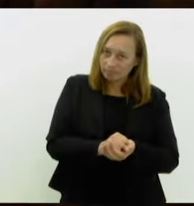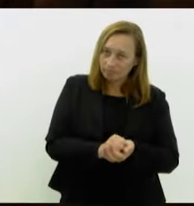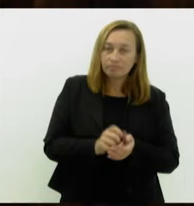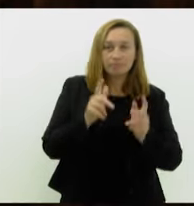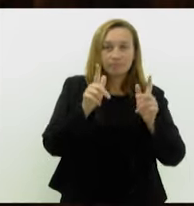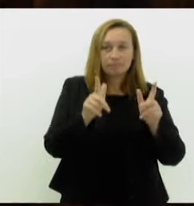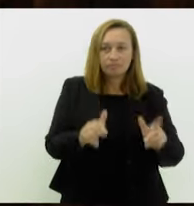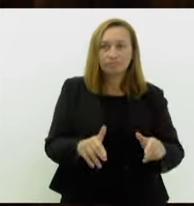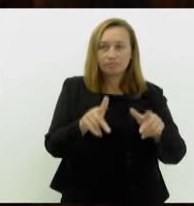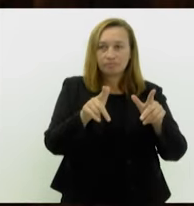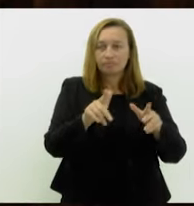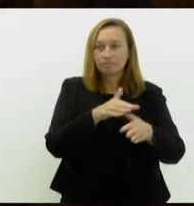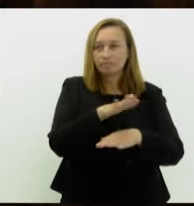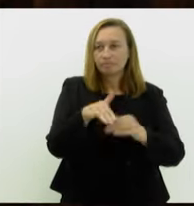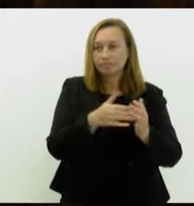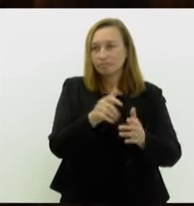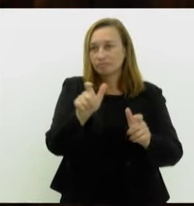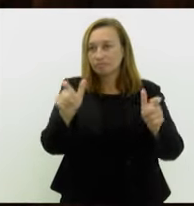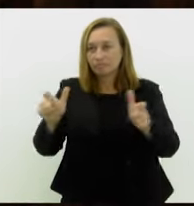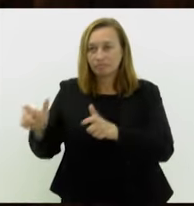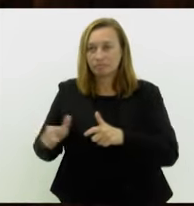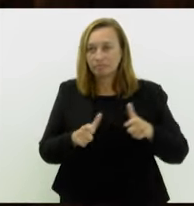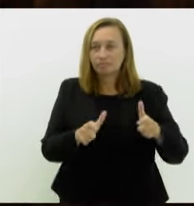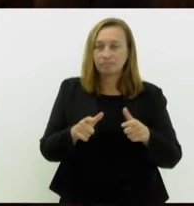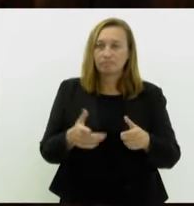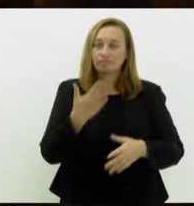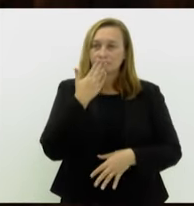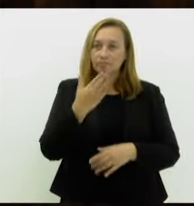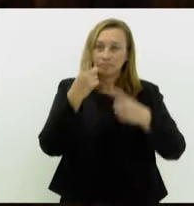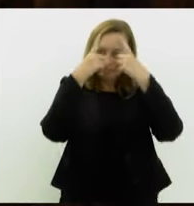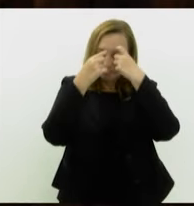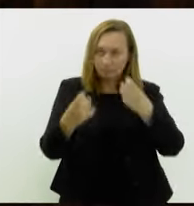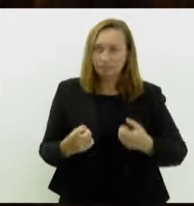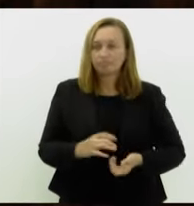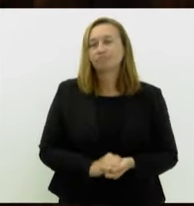situação é que além desse tipo de violência